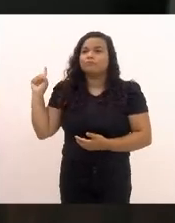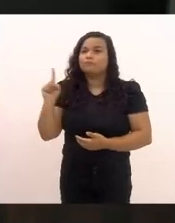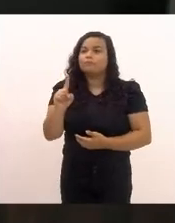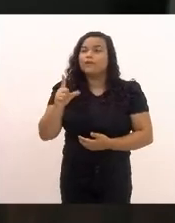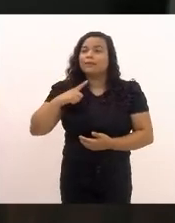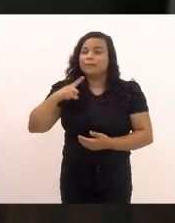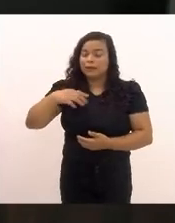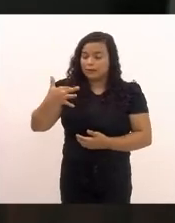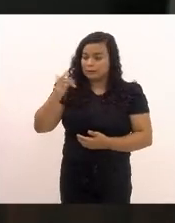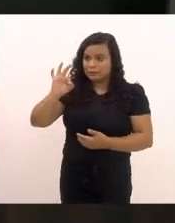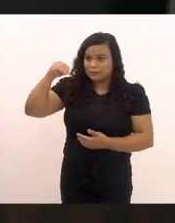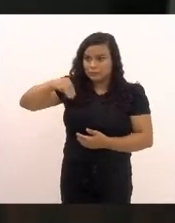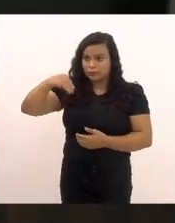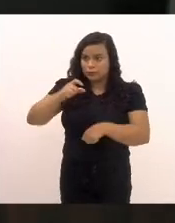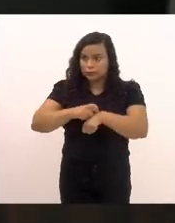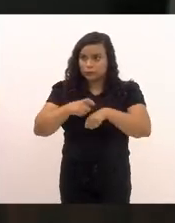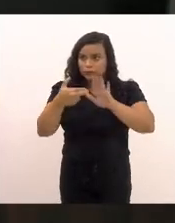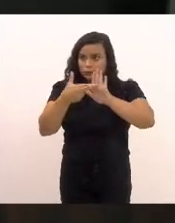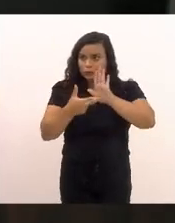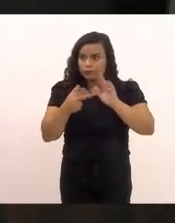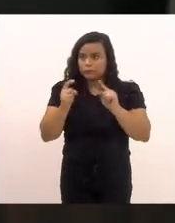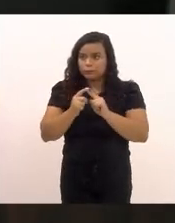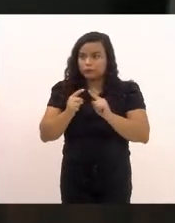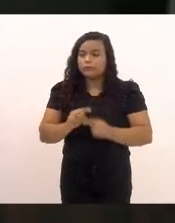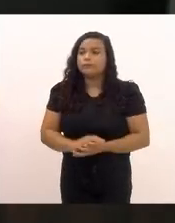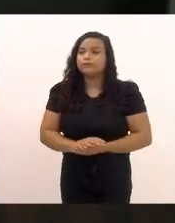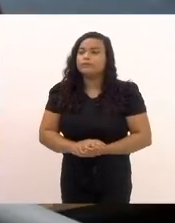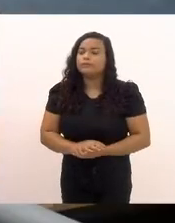10 minutos no tempo regimental.